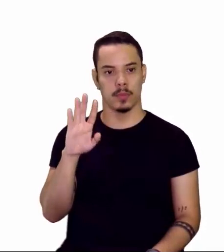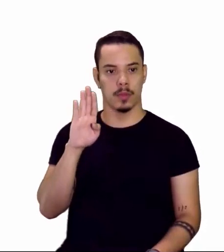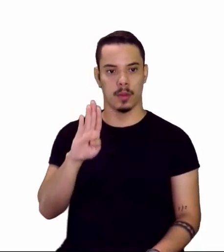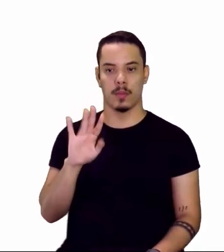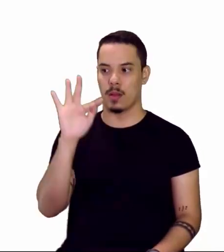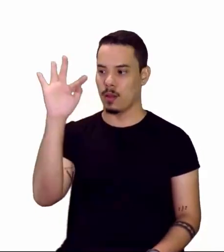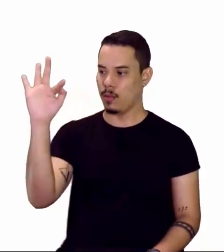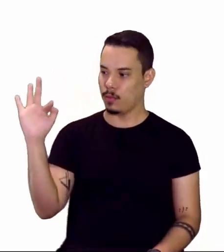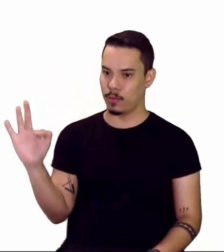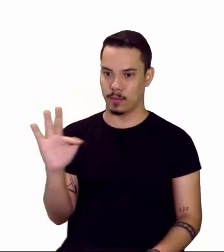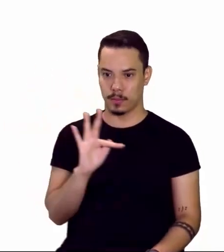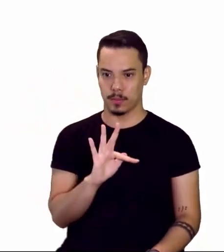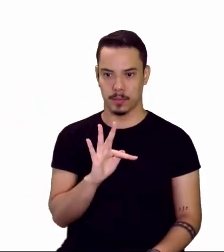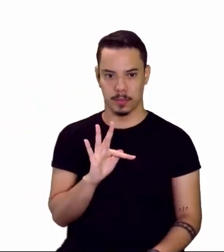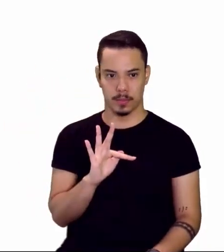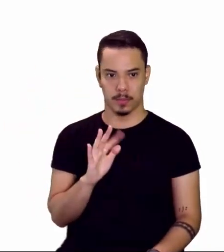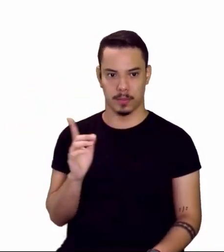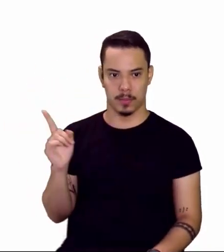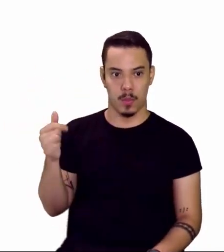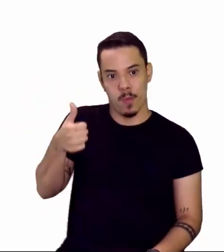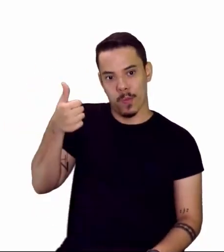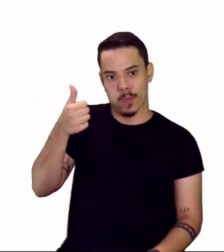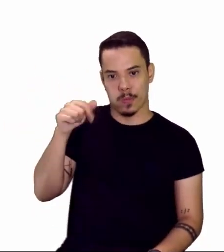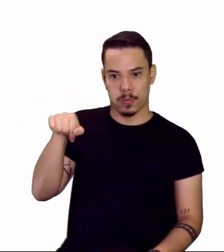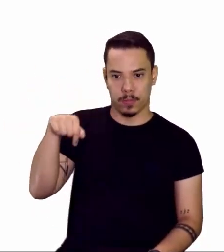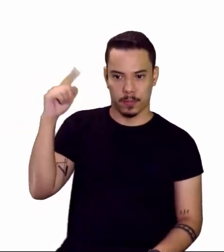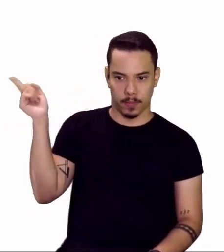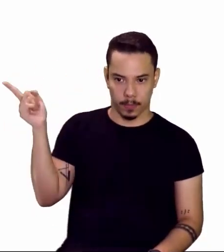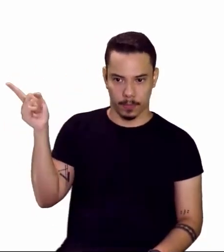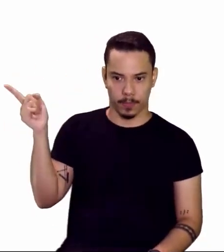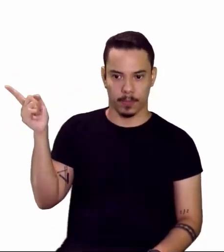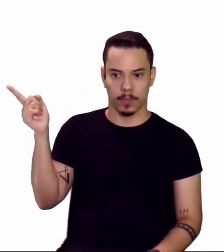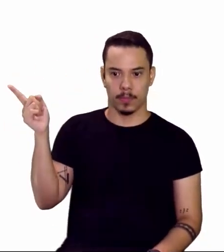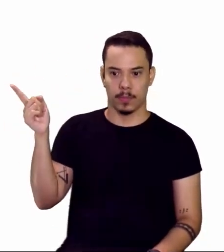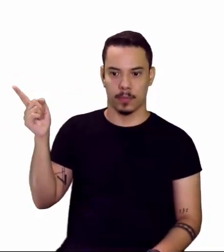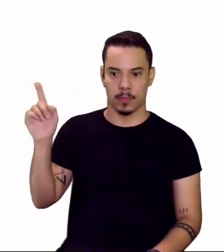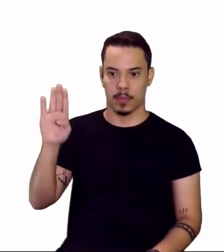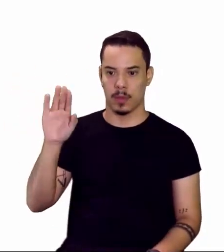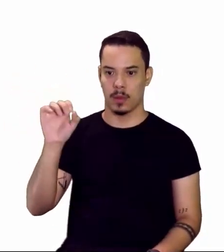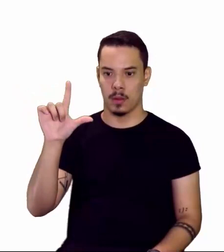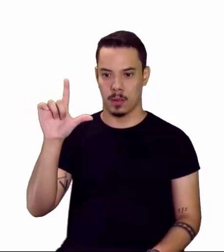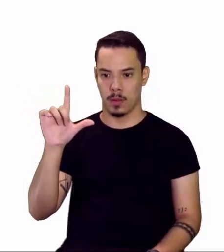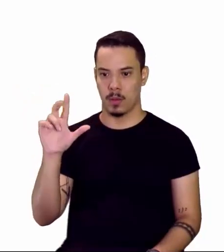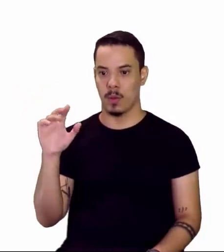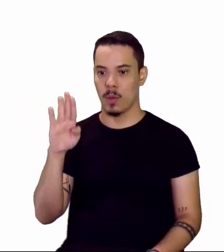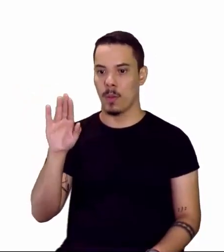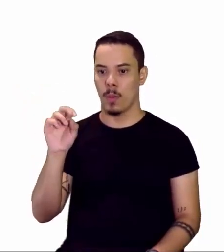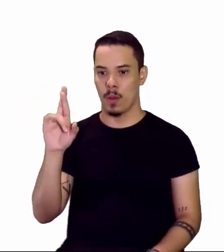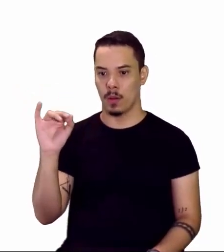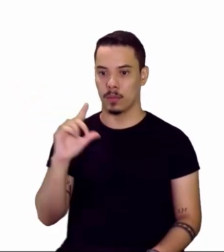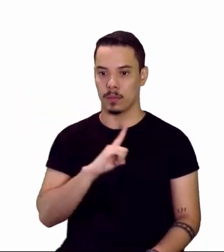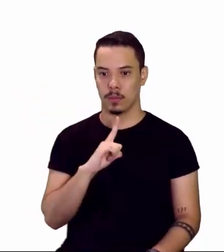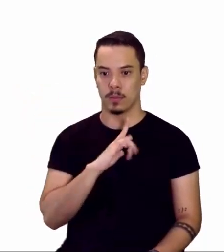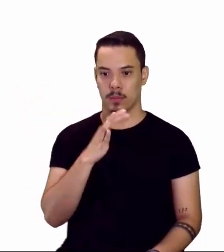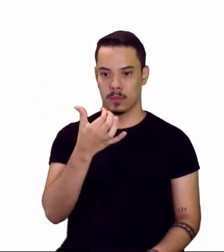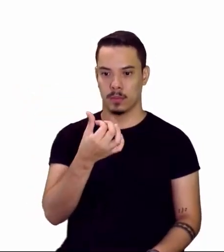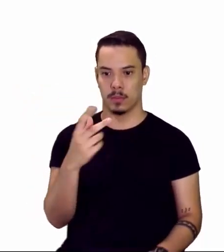BF3. Vocês viram que o boro, ele se estabiliza com 6 elétrons na camada de